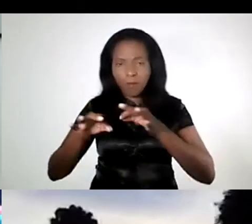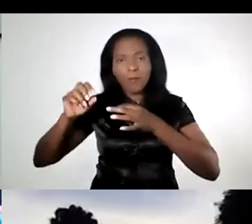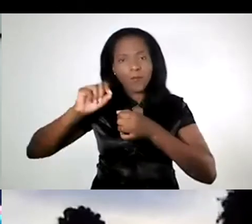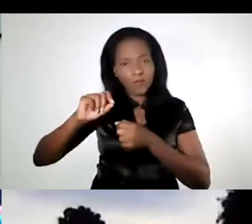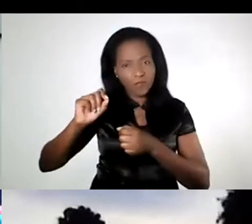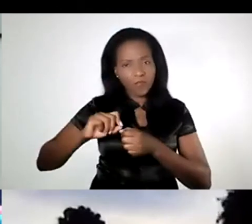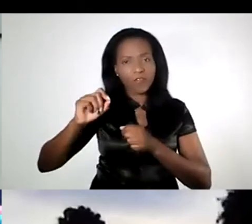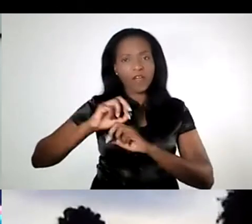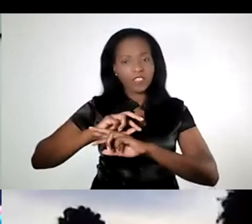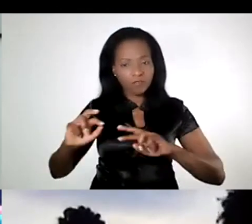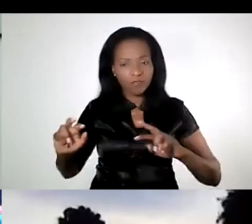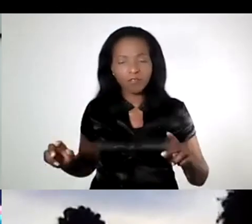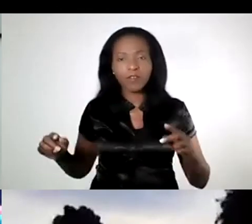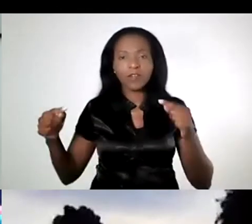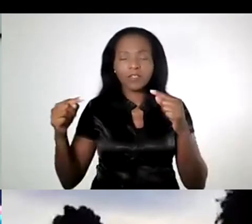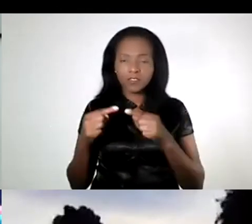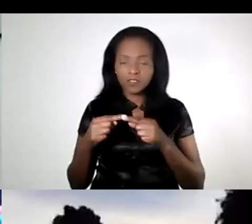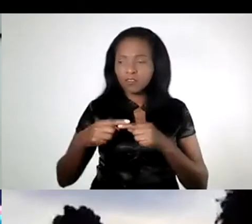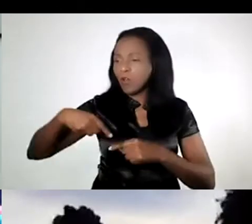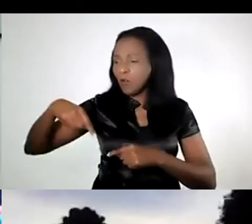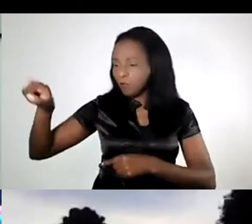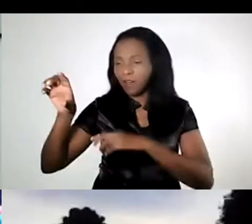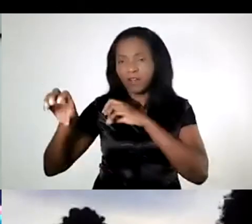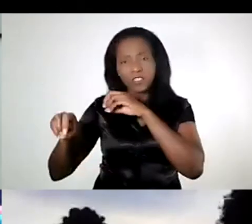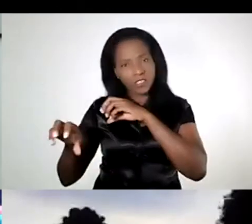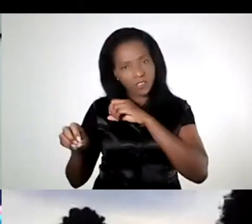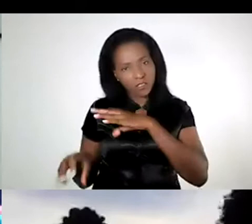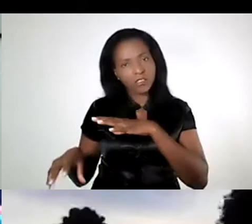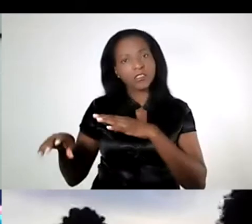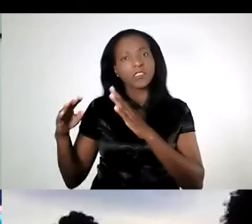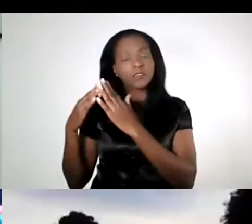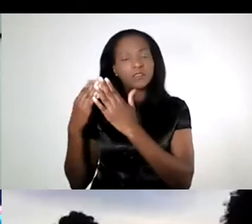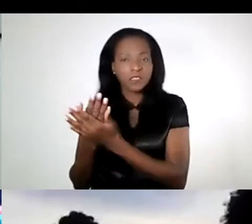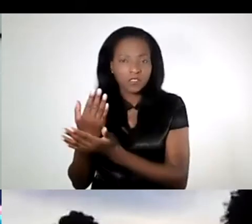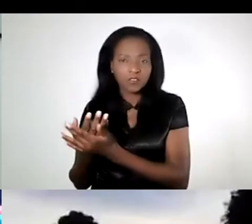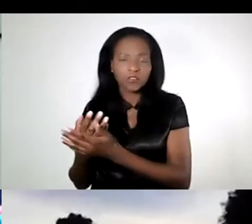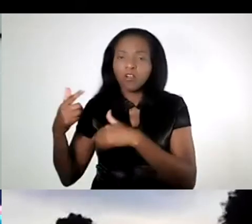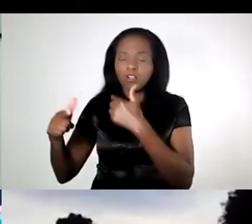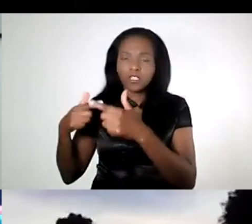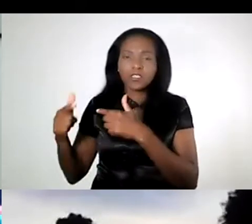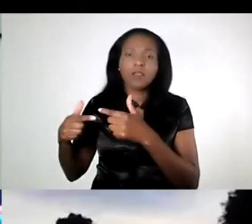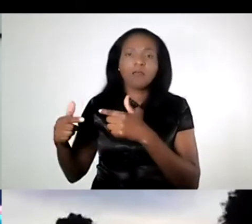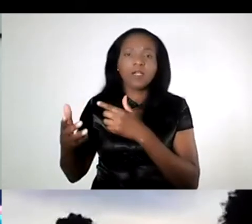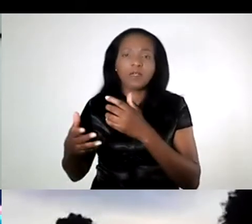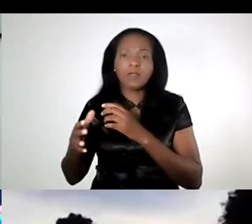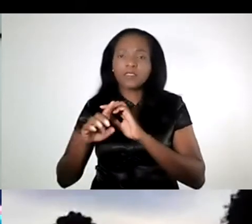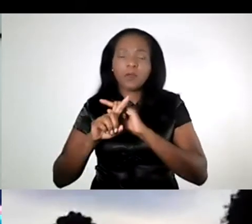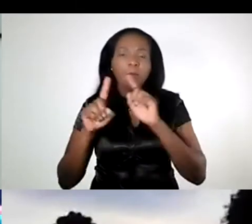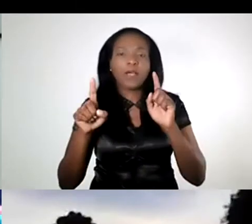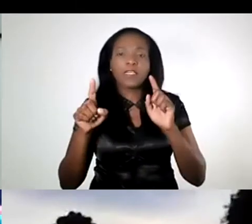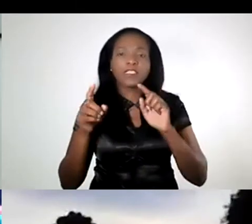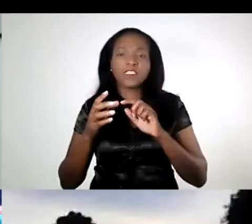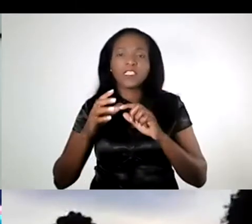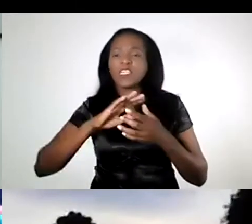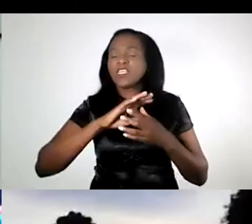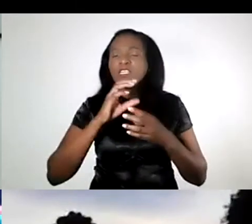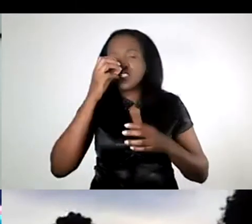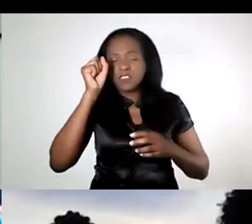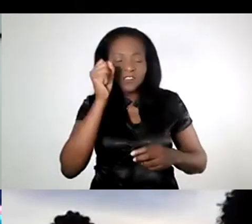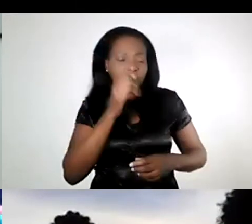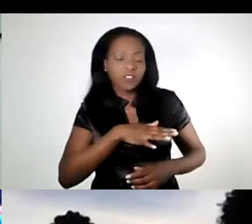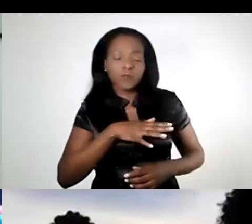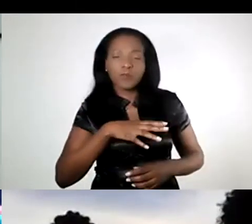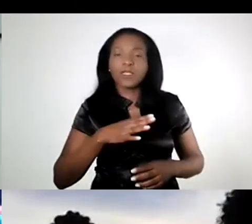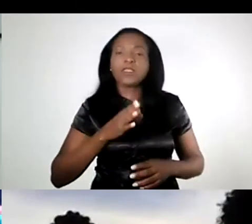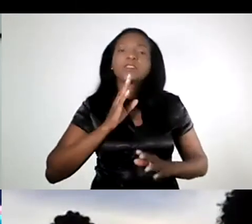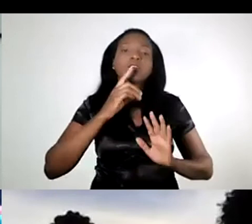vai para a escola, dá aula, trabalha na base, a gente também não desvincula esse conhecimento e estar na